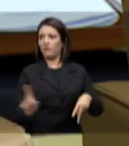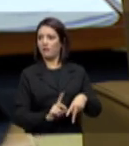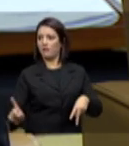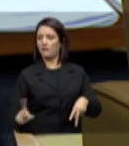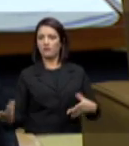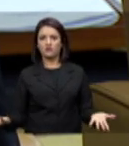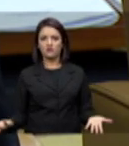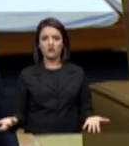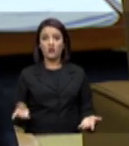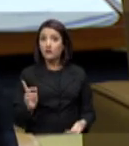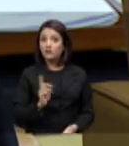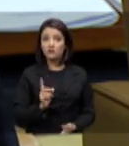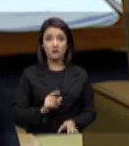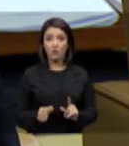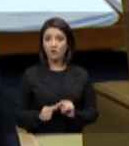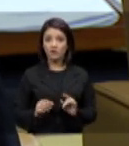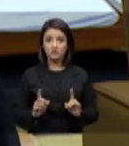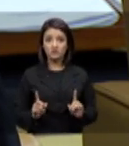não